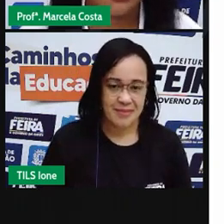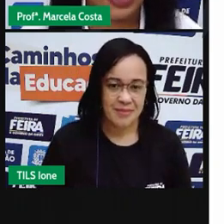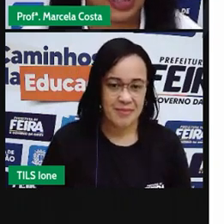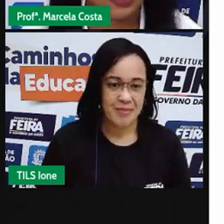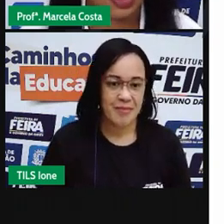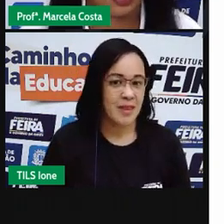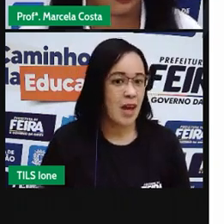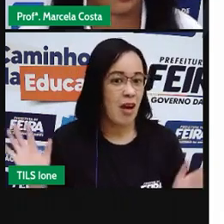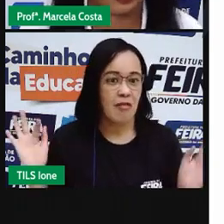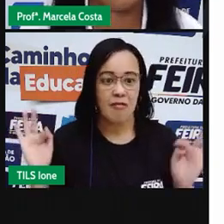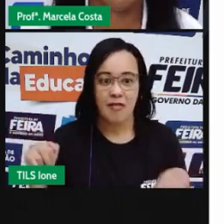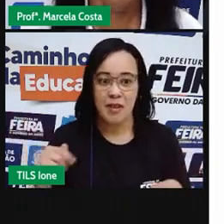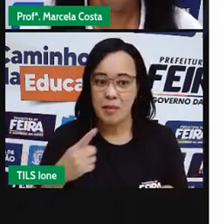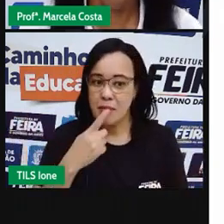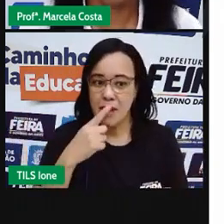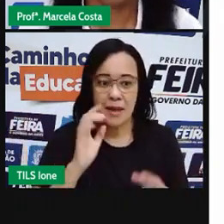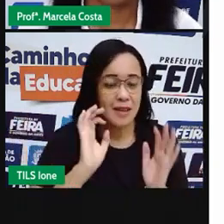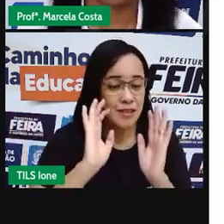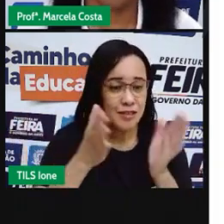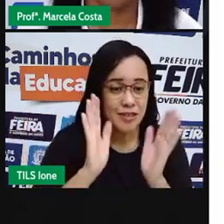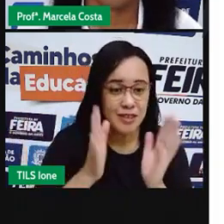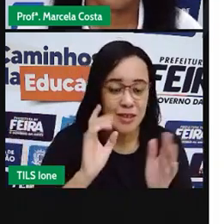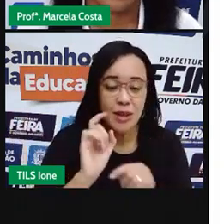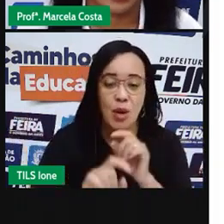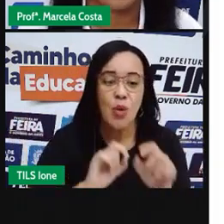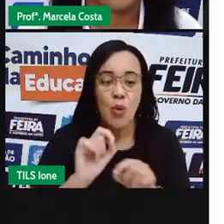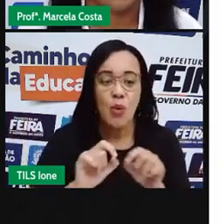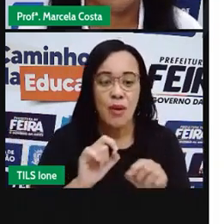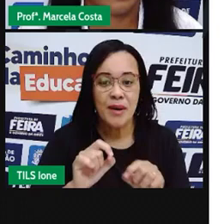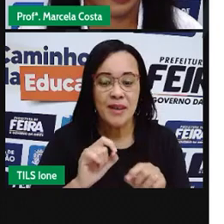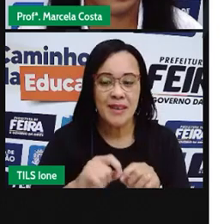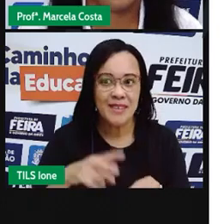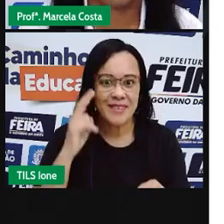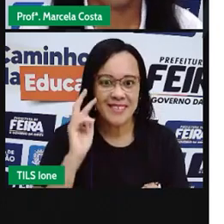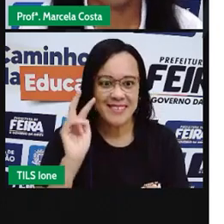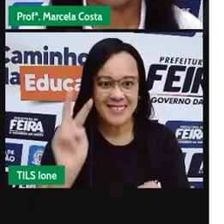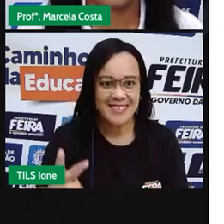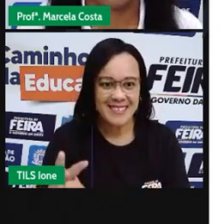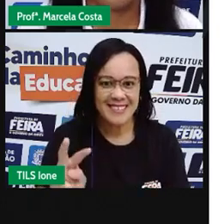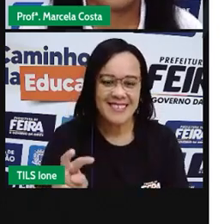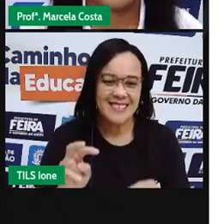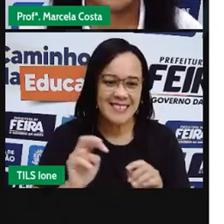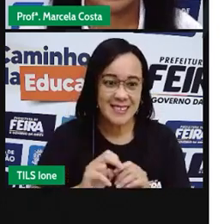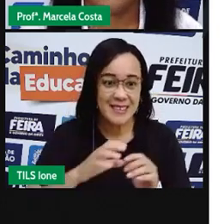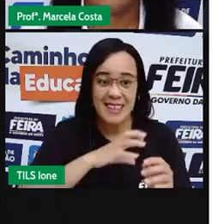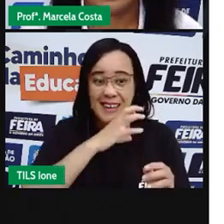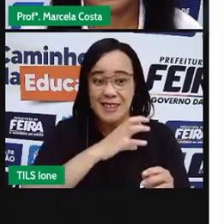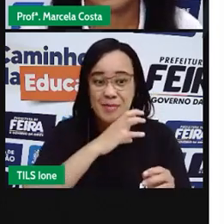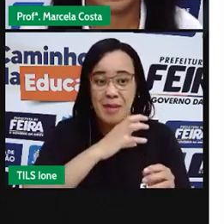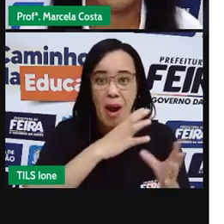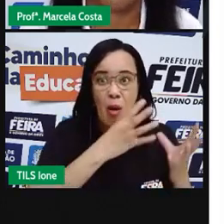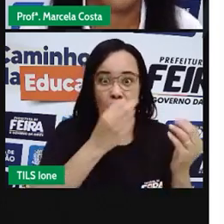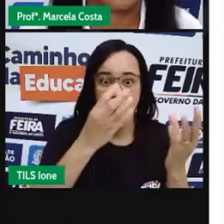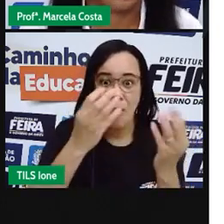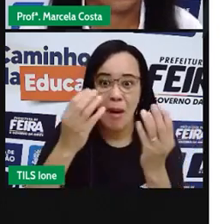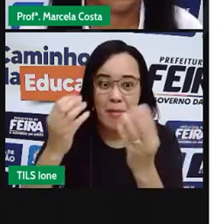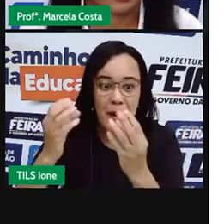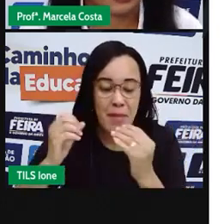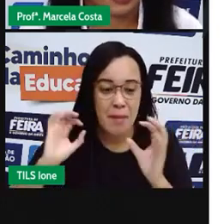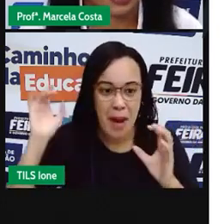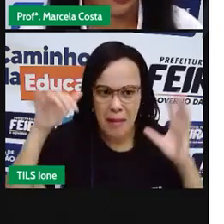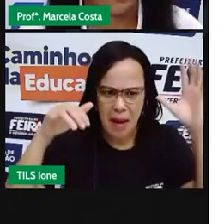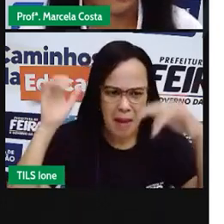já no final da história, a gente vê todos os animais vindo visitar, ver o que